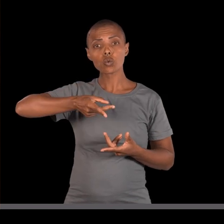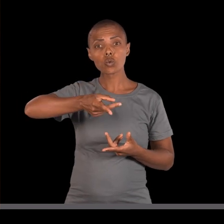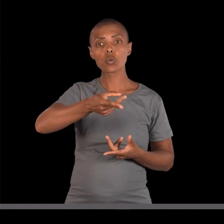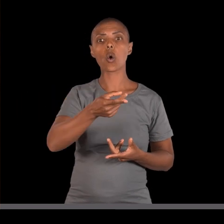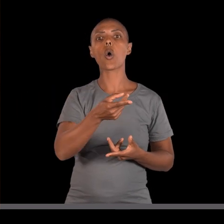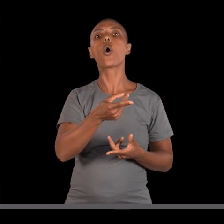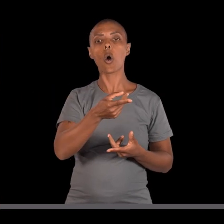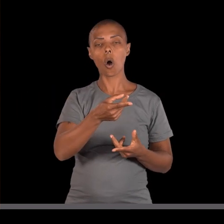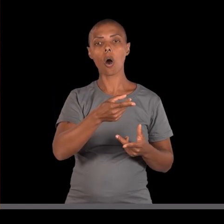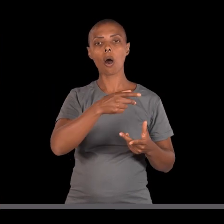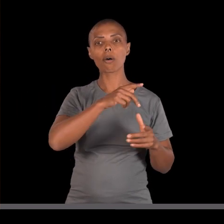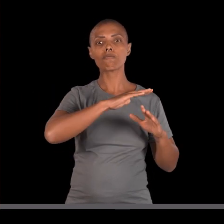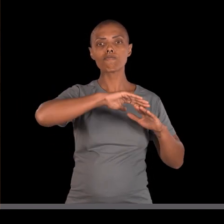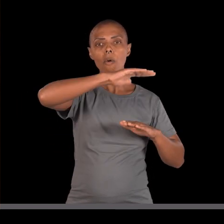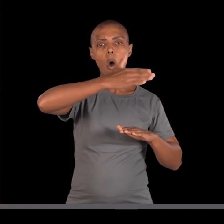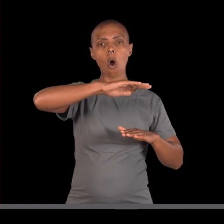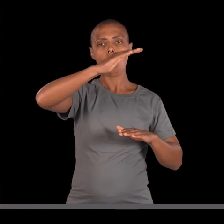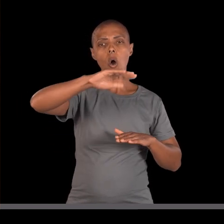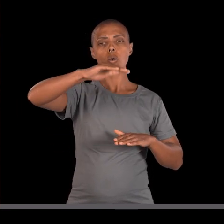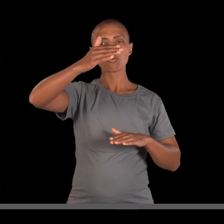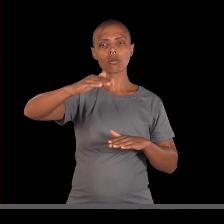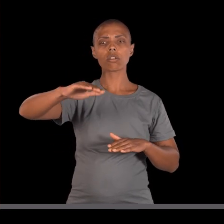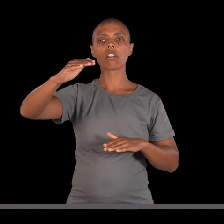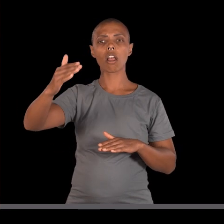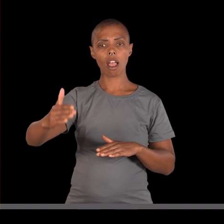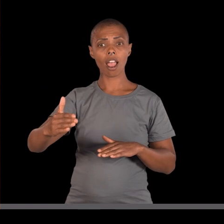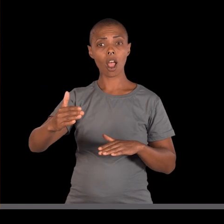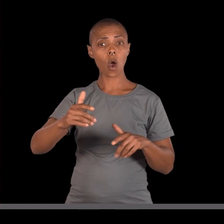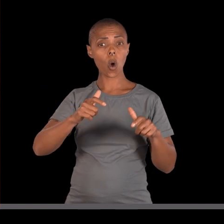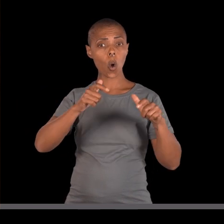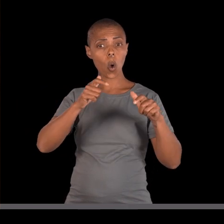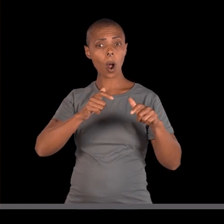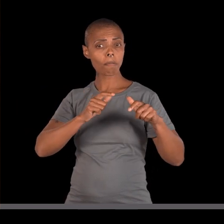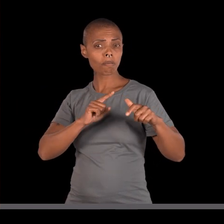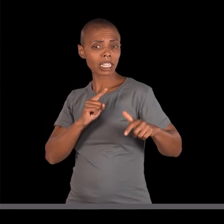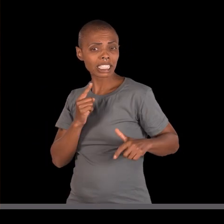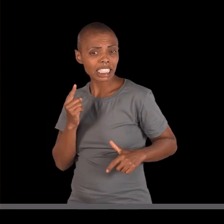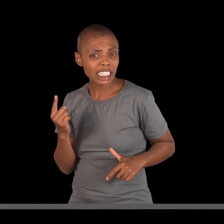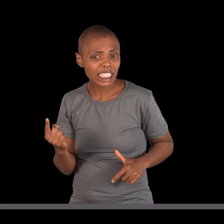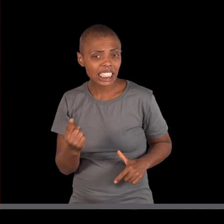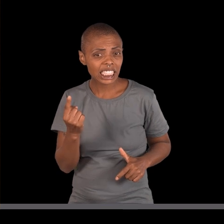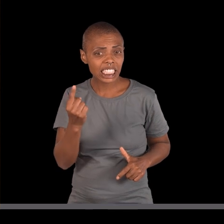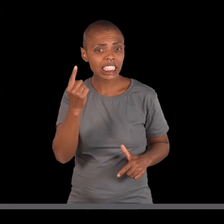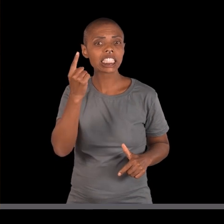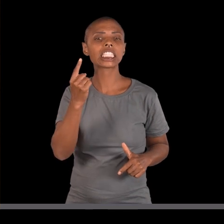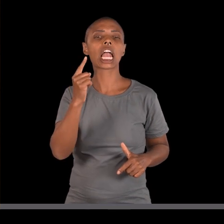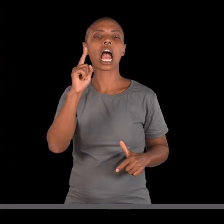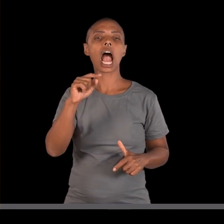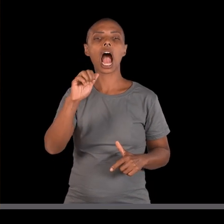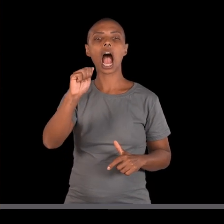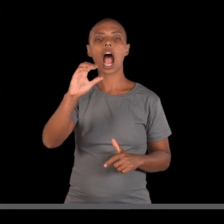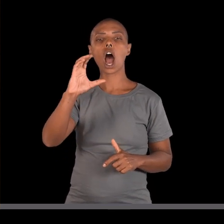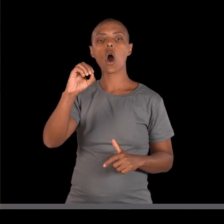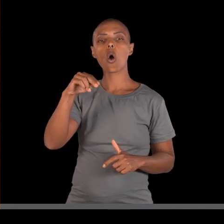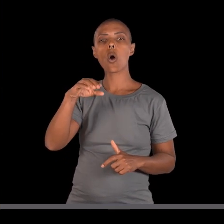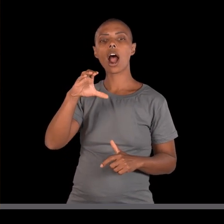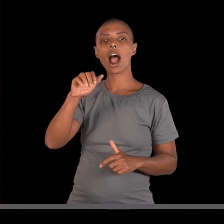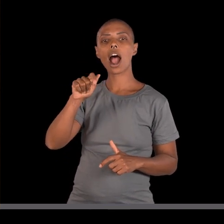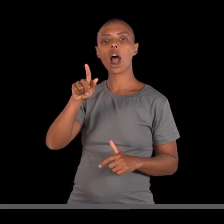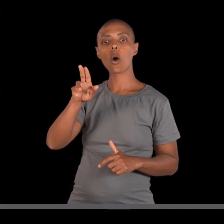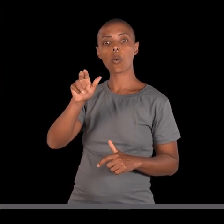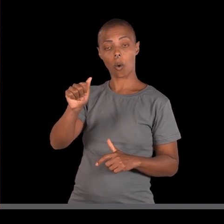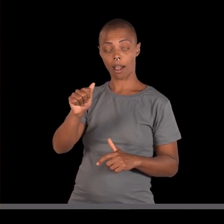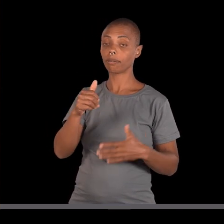maior cadeia de montanhas do mundo em comprimento. O seu ponto mais alto é o Pico Aconcagua, que é o pico